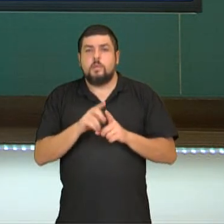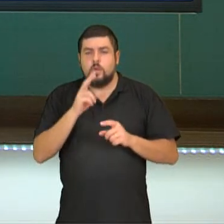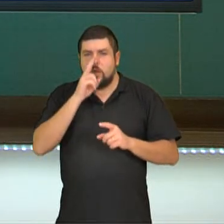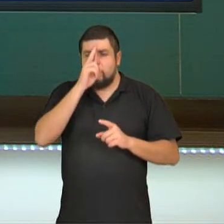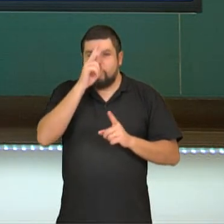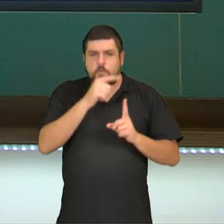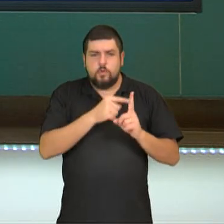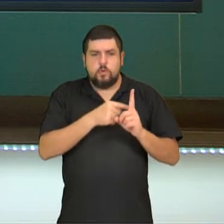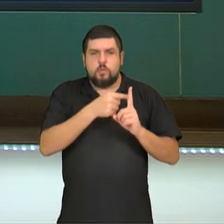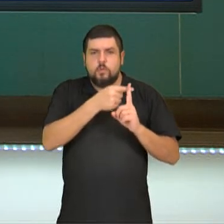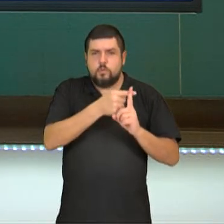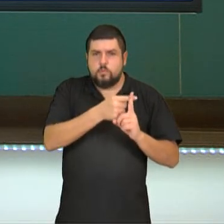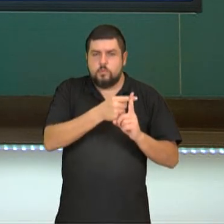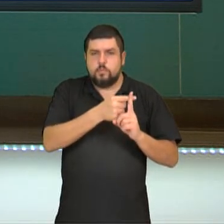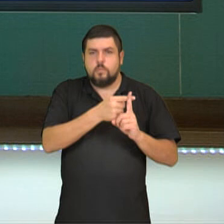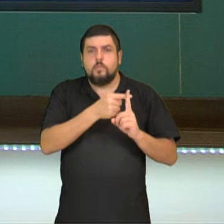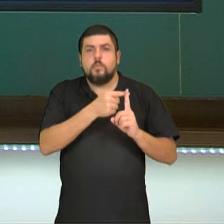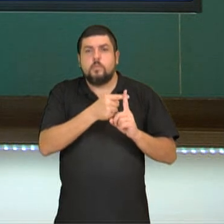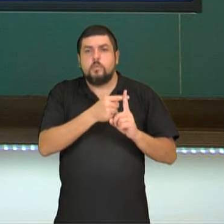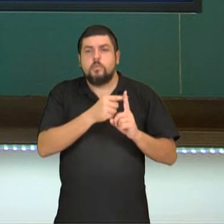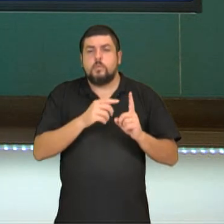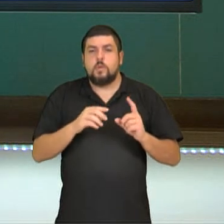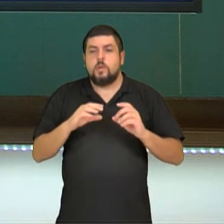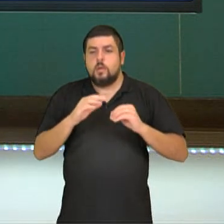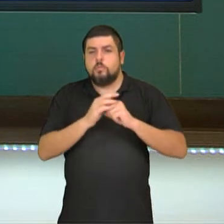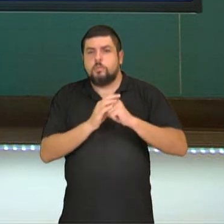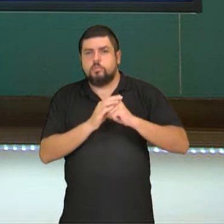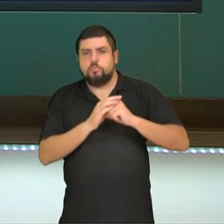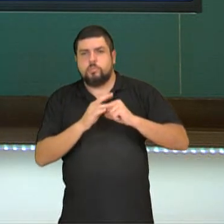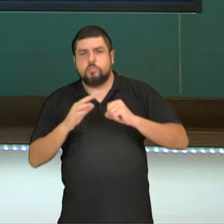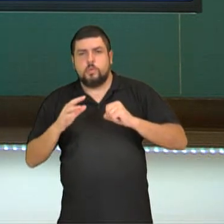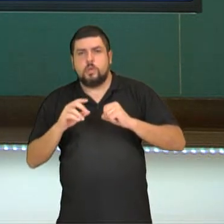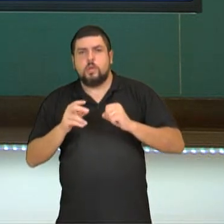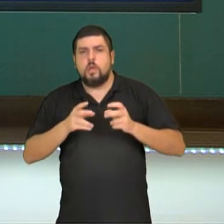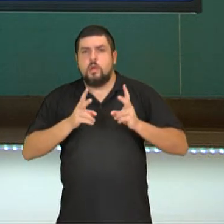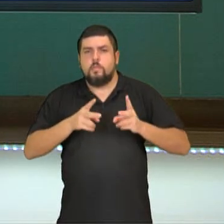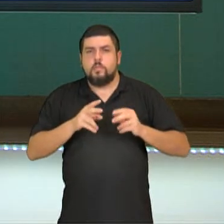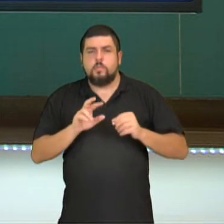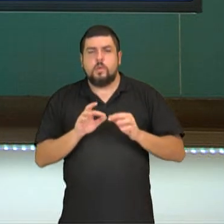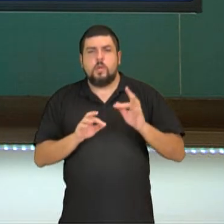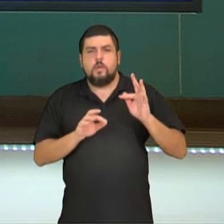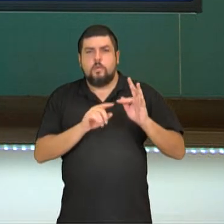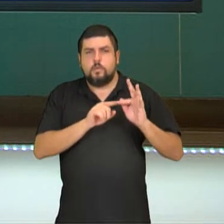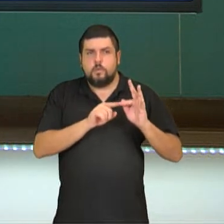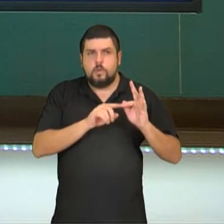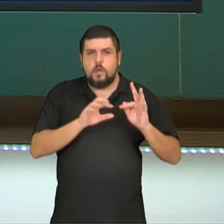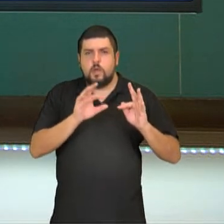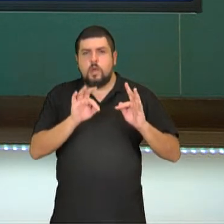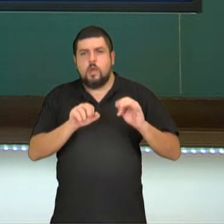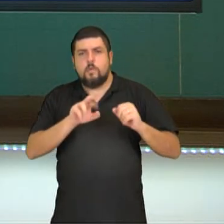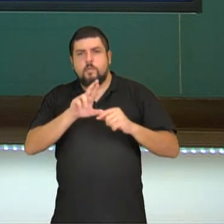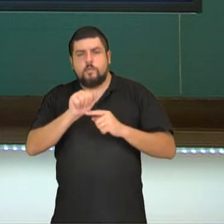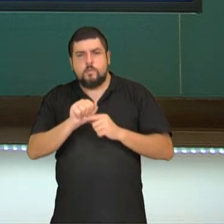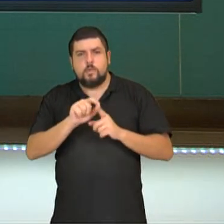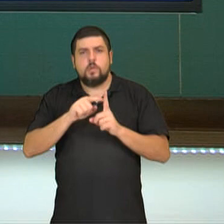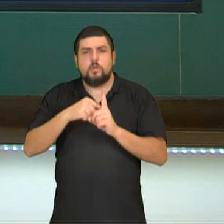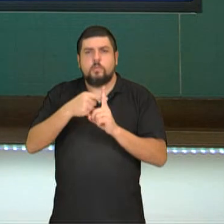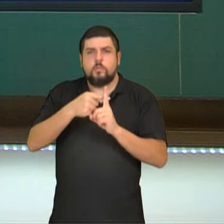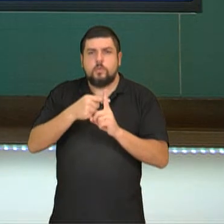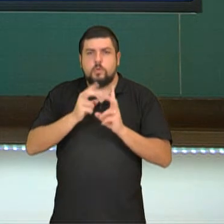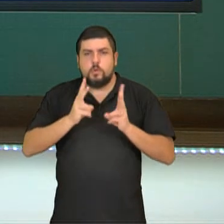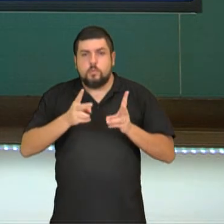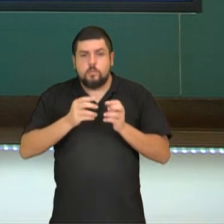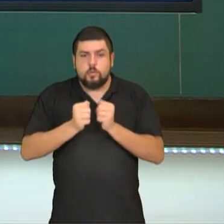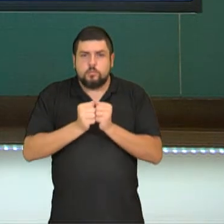força para a esquerda, o campo terá o mesmo sentido da força quando a carga de prova, carga sensor, é positiva, tudo